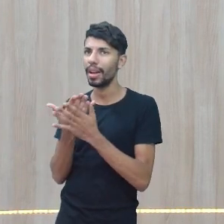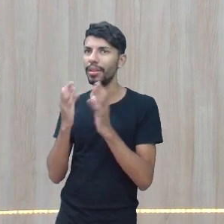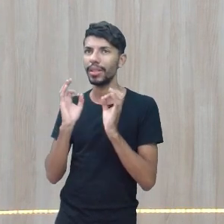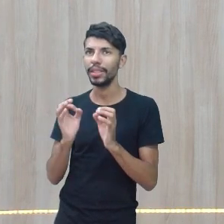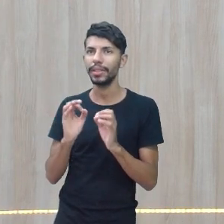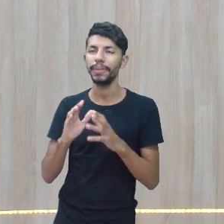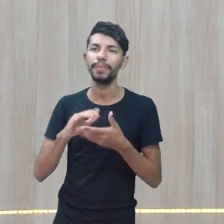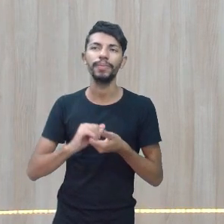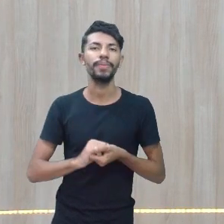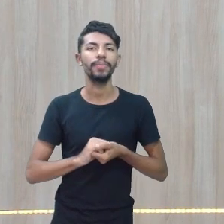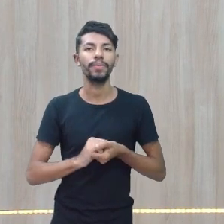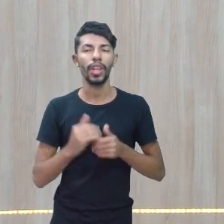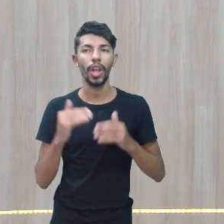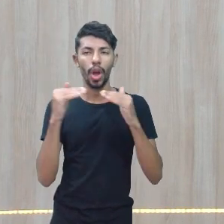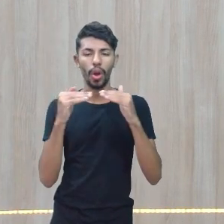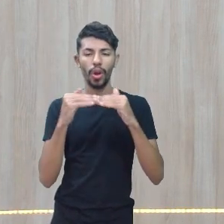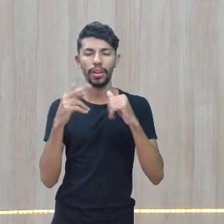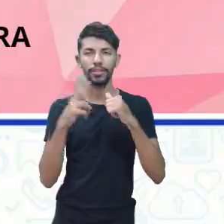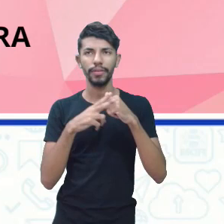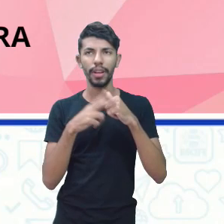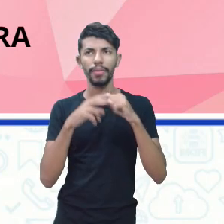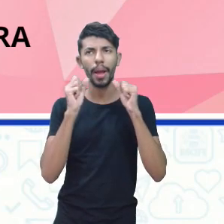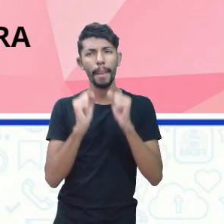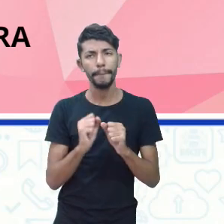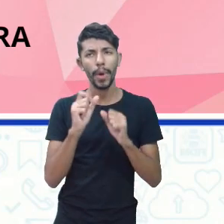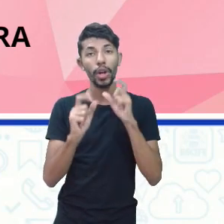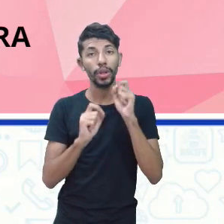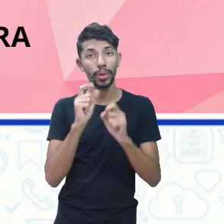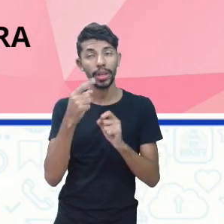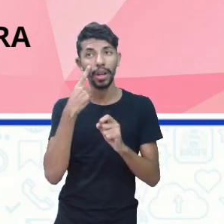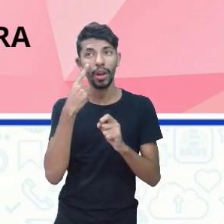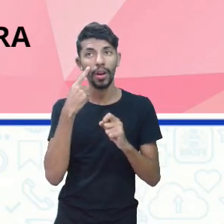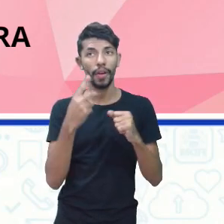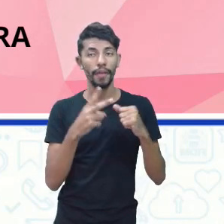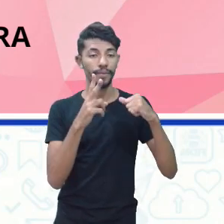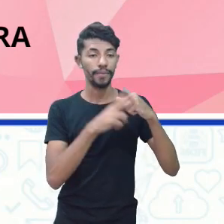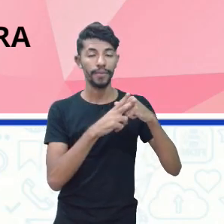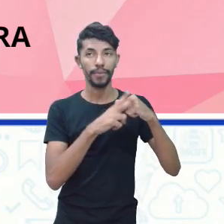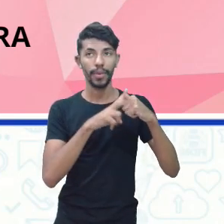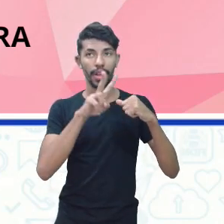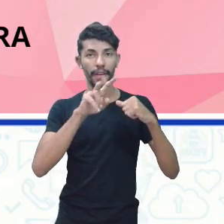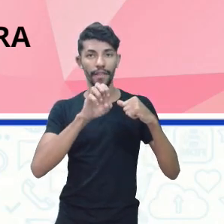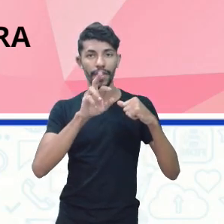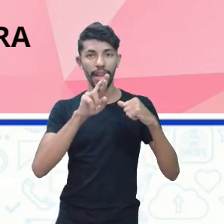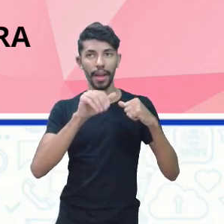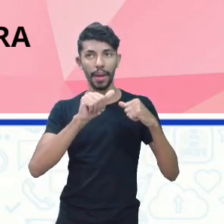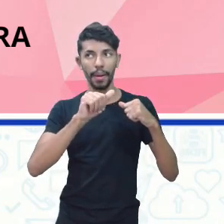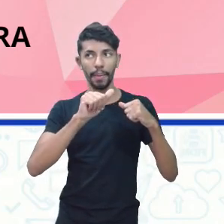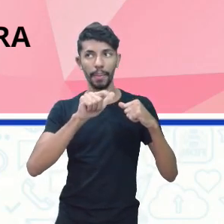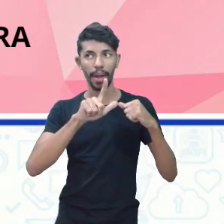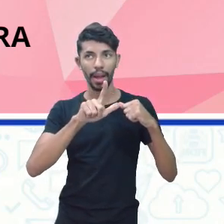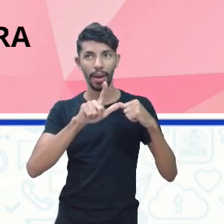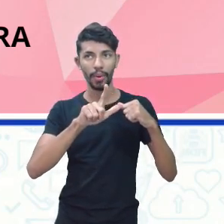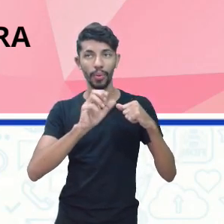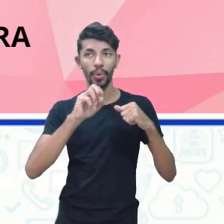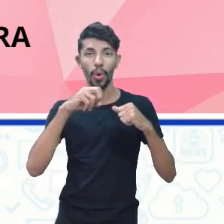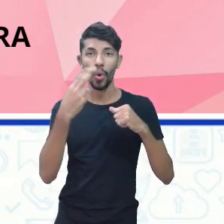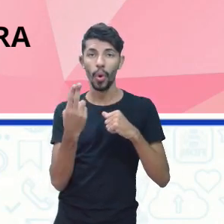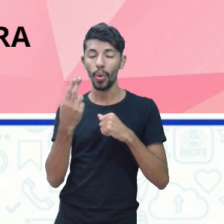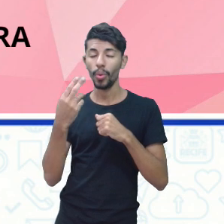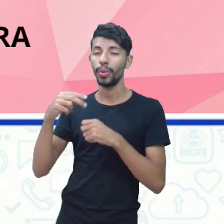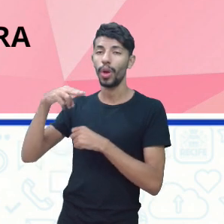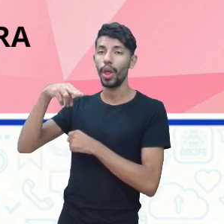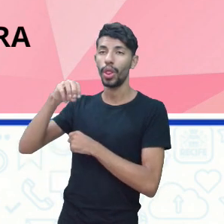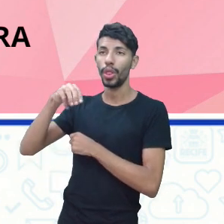A concordância verbal, ela pode ser verbal, não é? A concordância, ela pode ser verbal ou